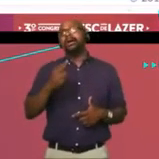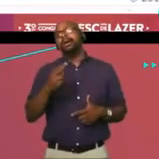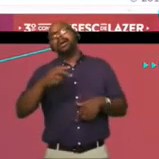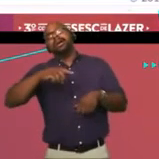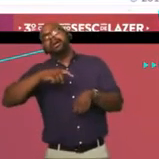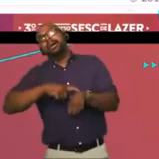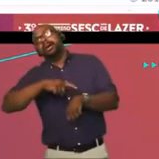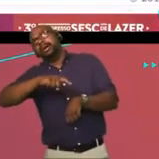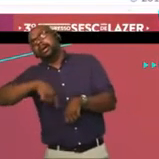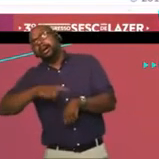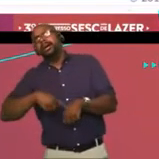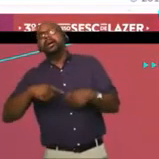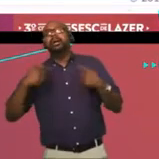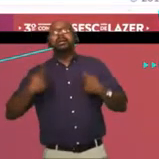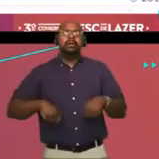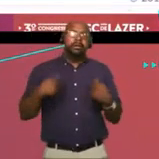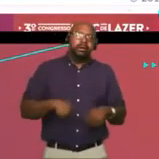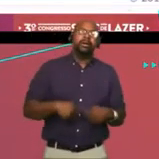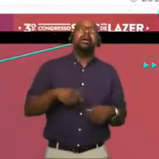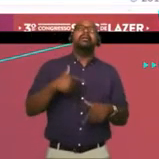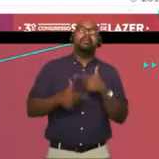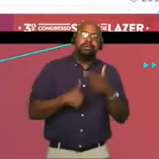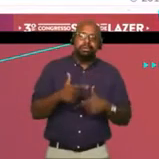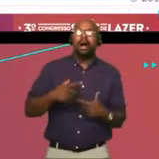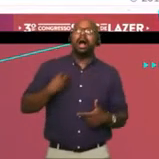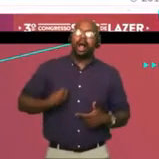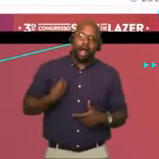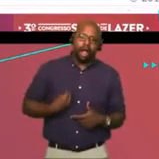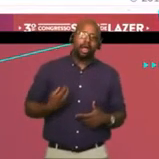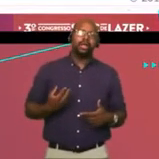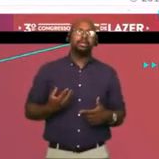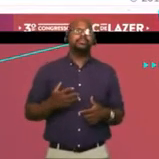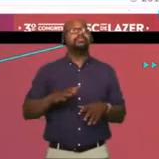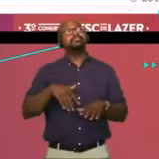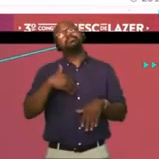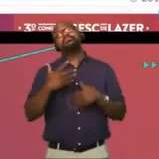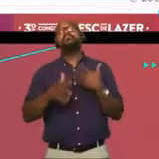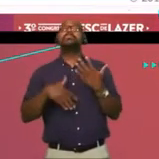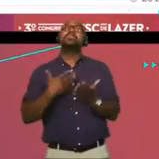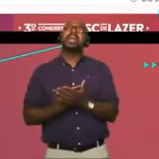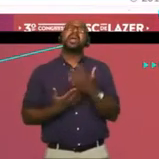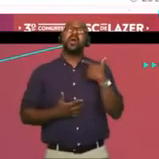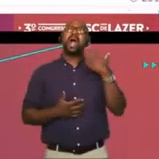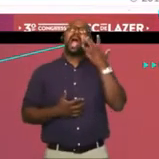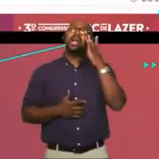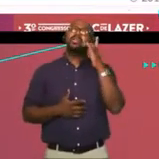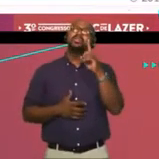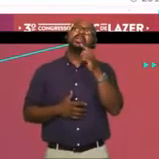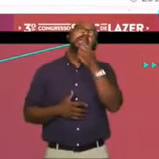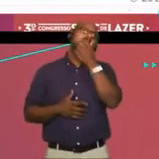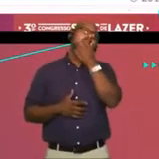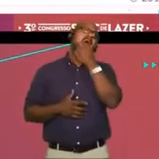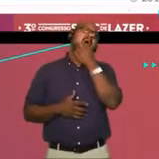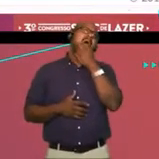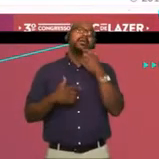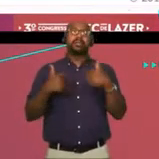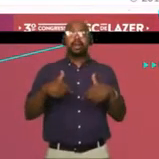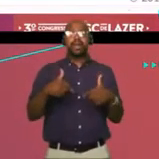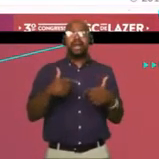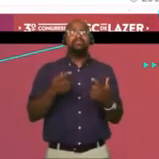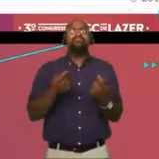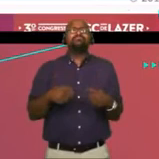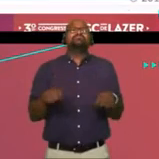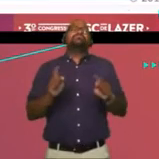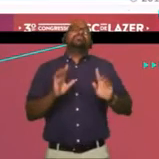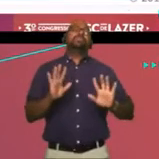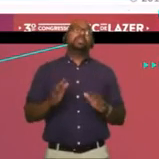de horas que você precisa trabalhar para sobreviver até chegar um ponto que eu acredito que o trabalho vai ser se tornando